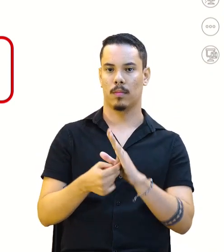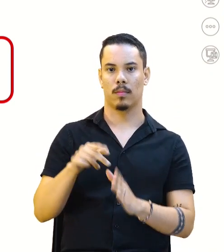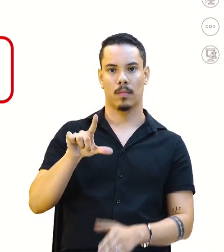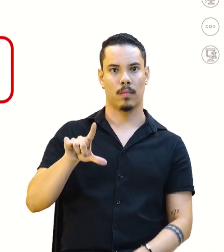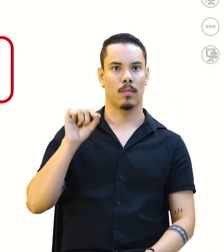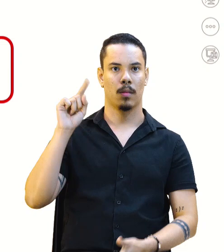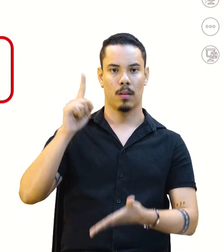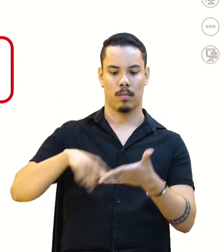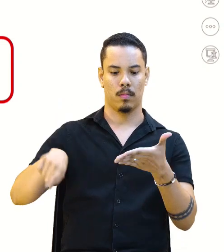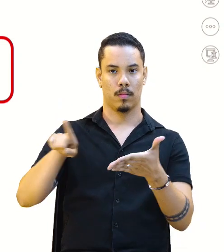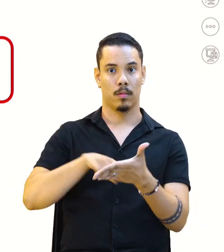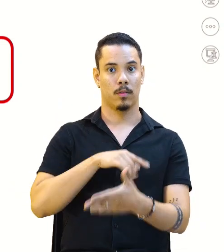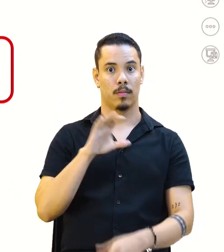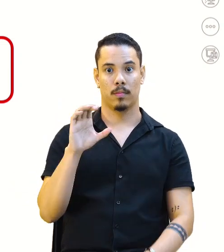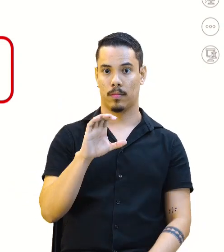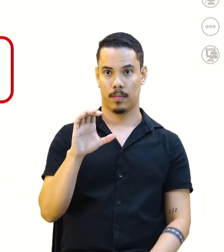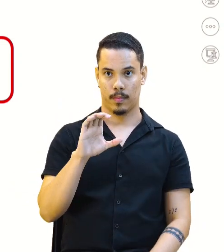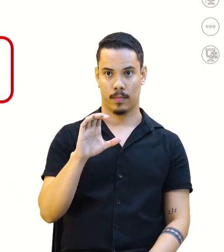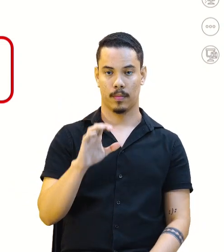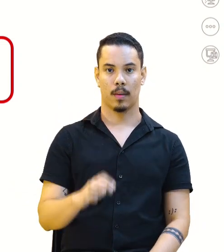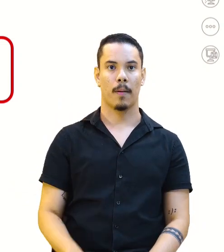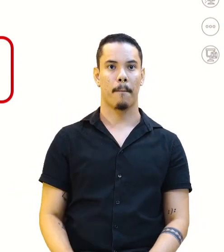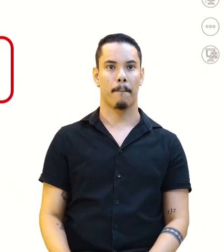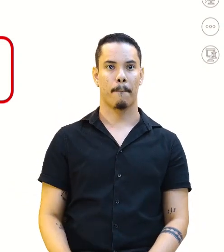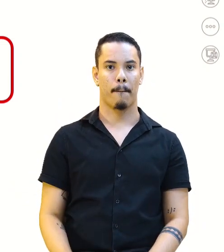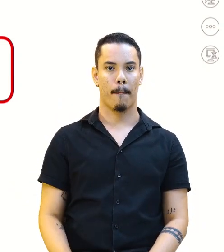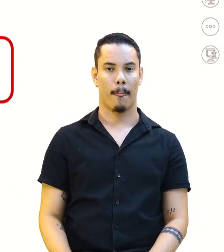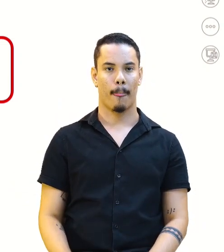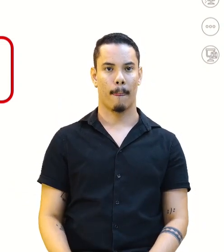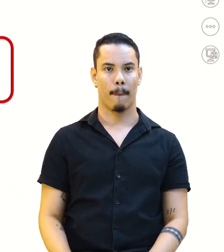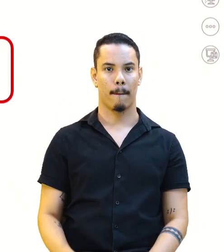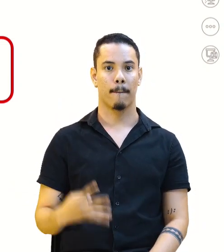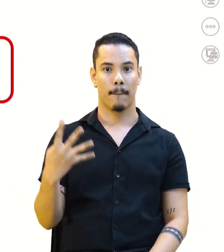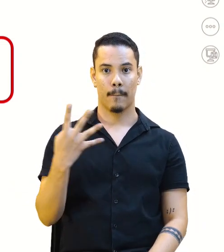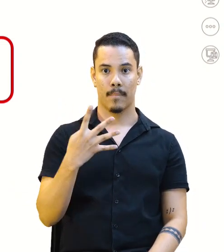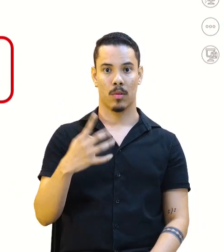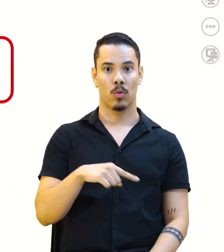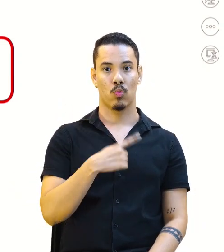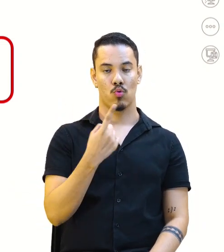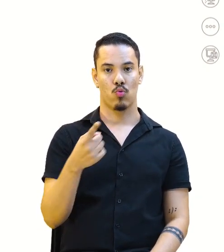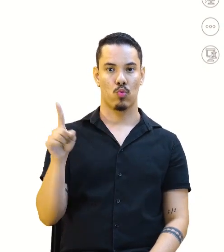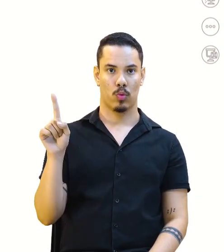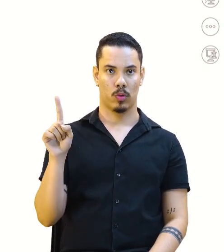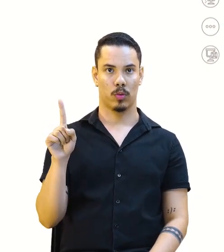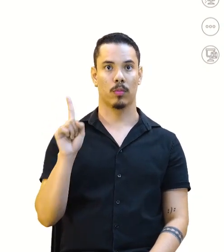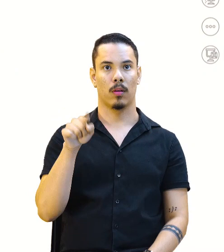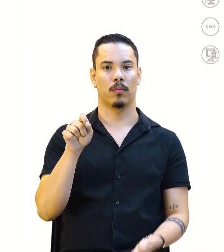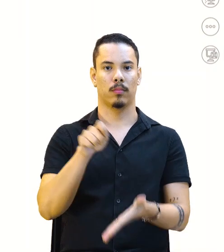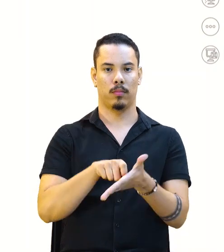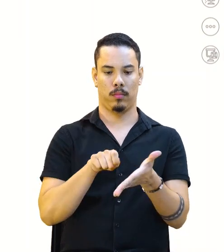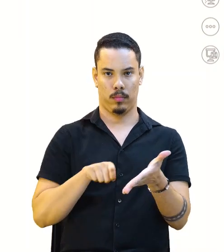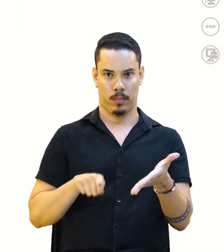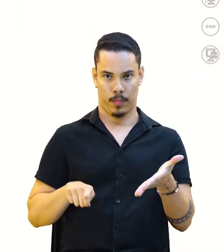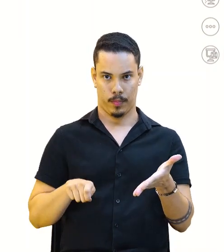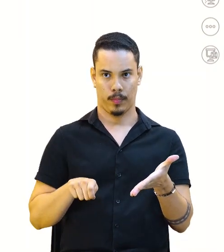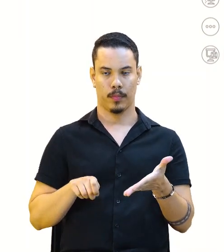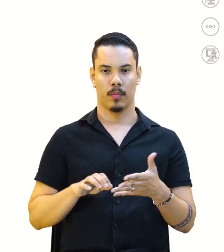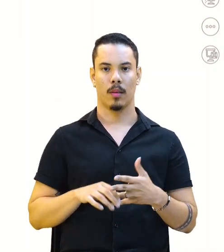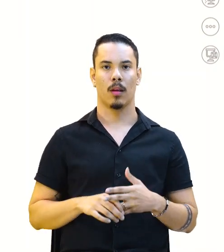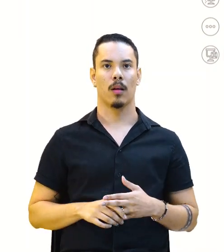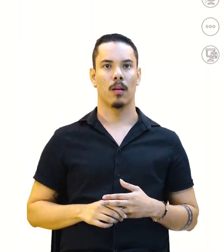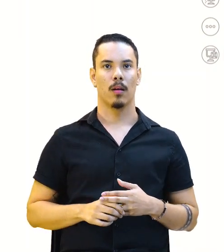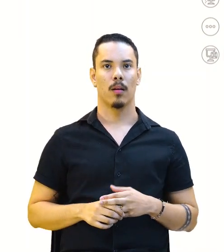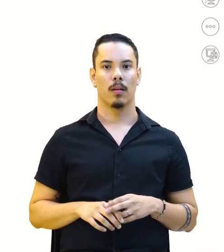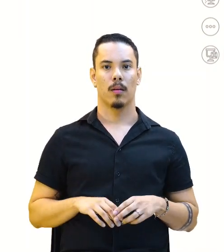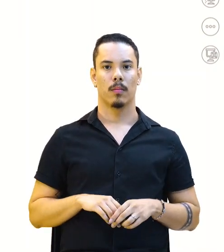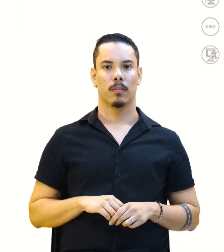C. Agora vamos lá para a nossa quarta, né, e última questão, que é discursiva. Exatamente. Vamos interagir, olha ali.